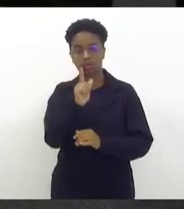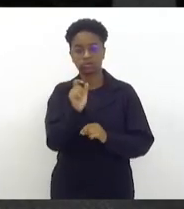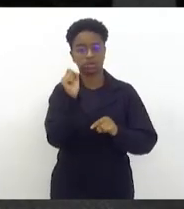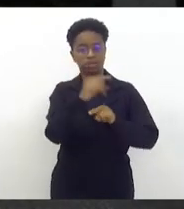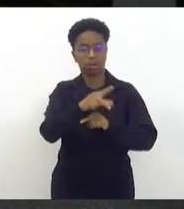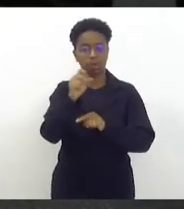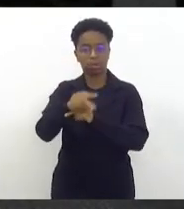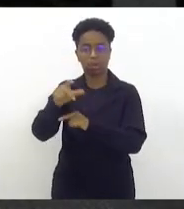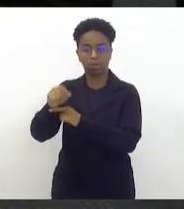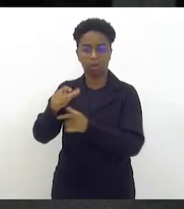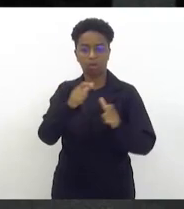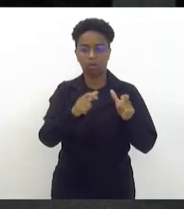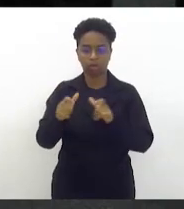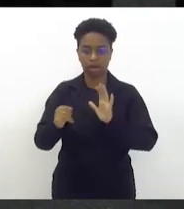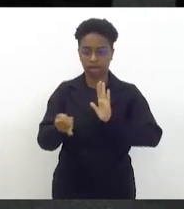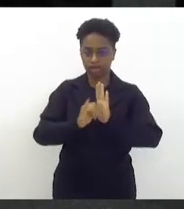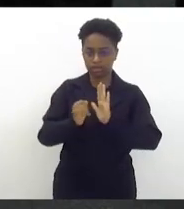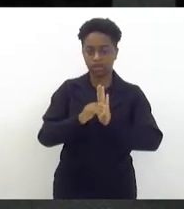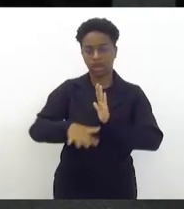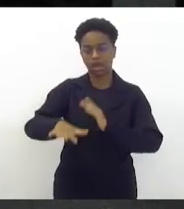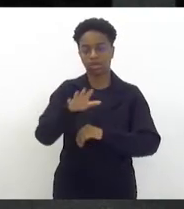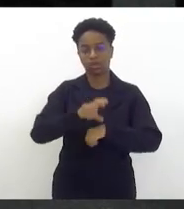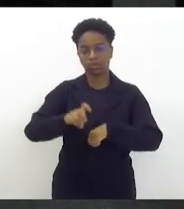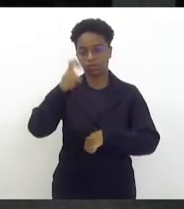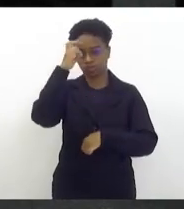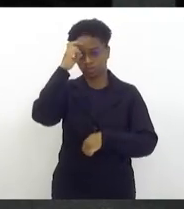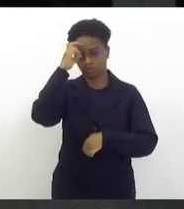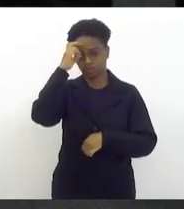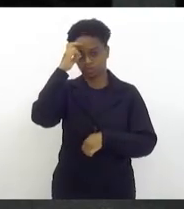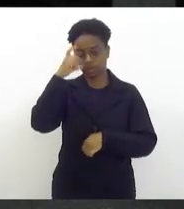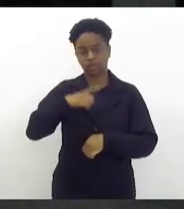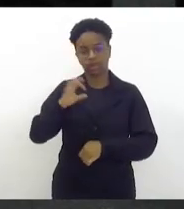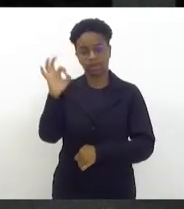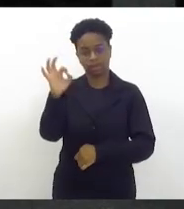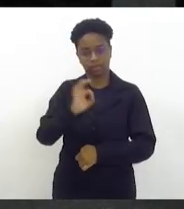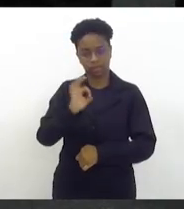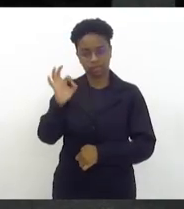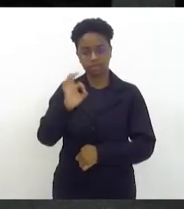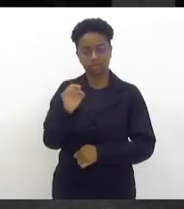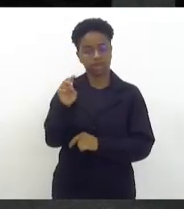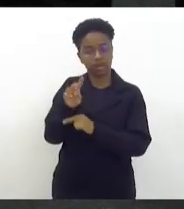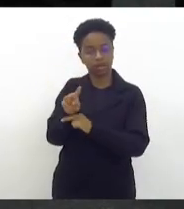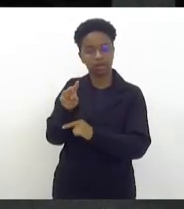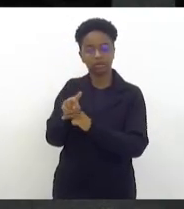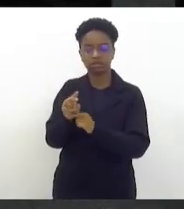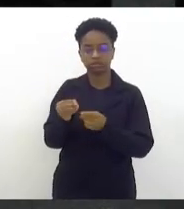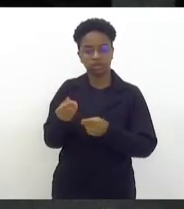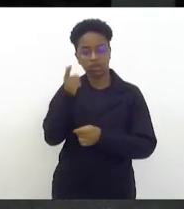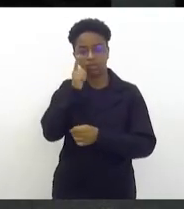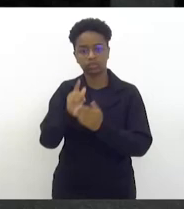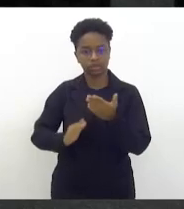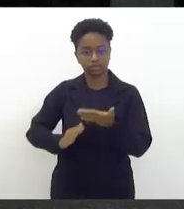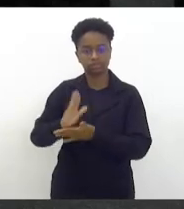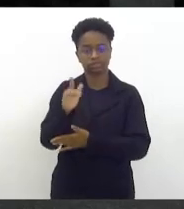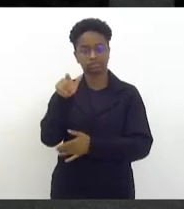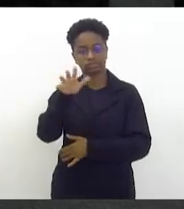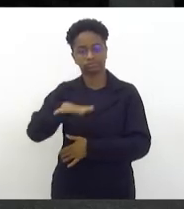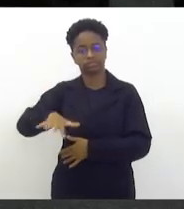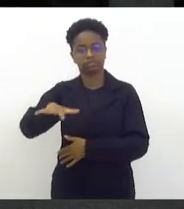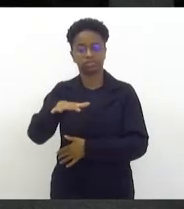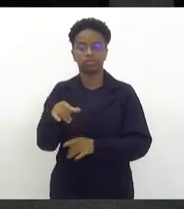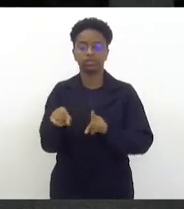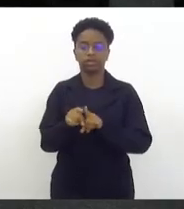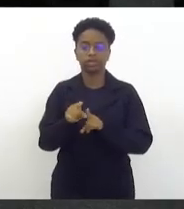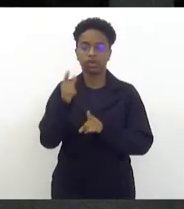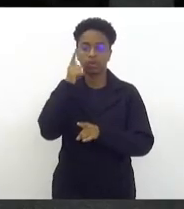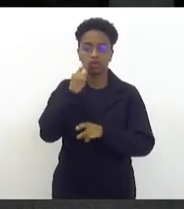acessar os nossos editais da cultura com percentuais que garanta a efetividade e garanta